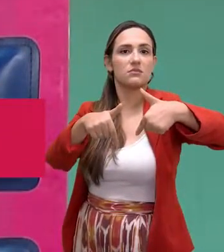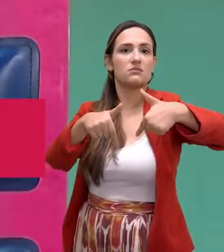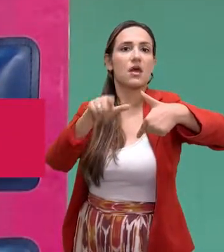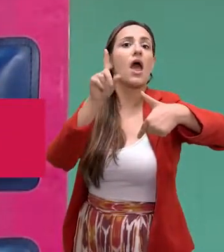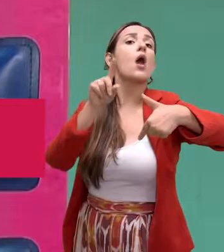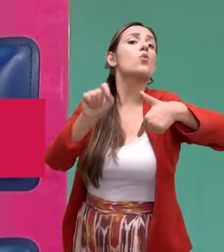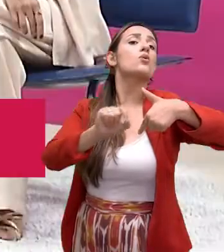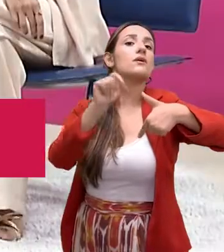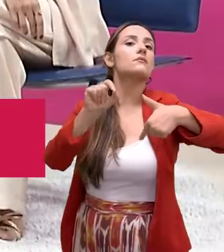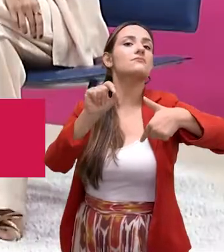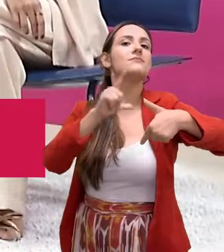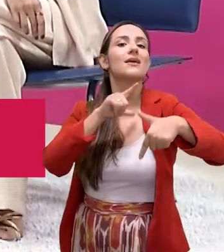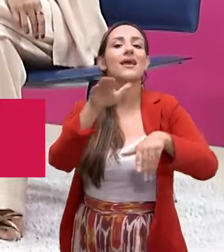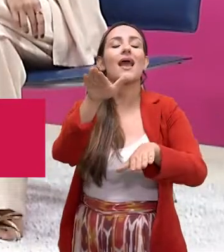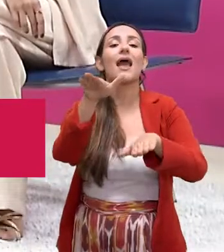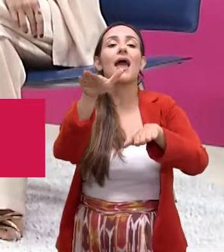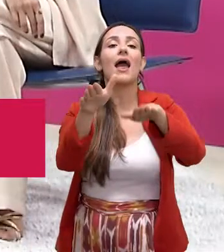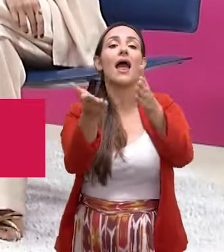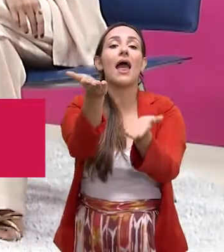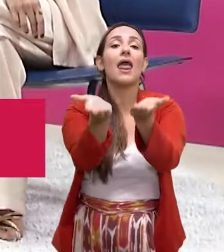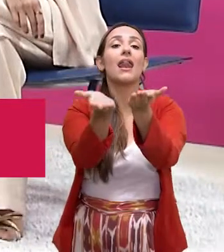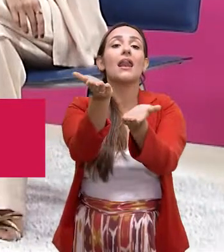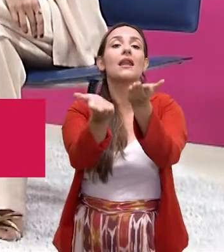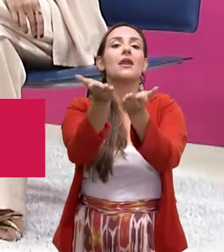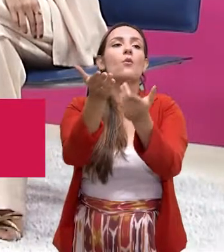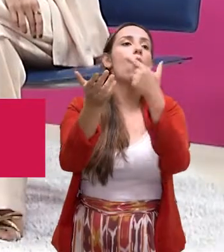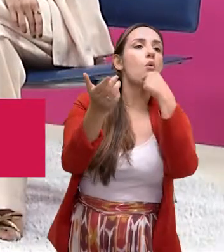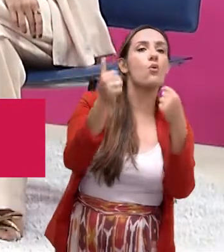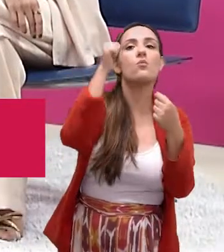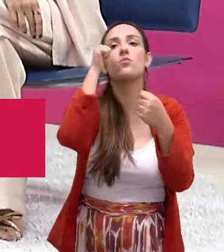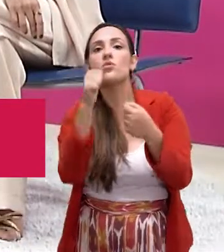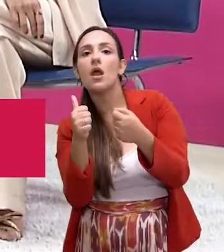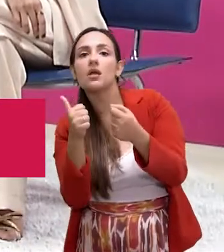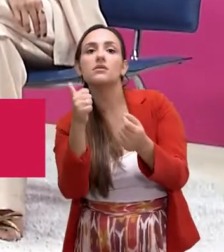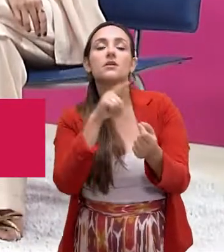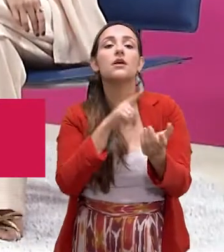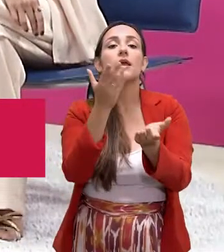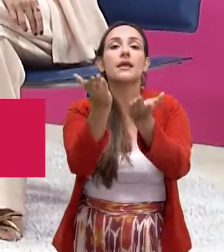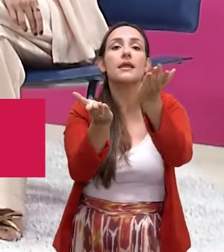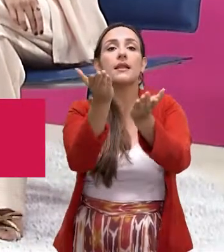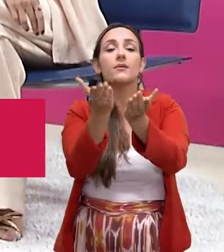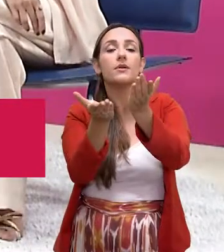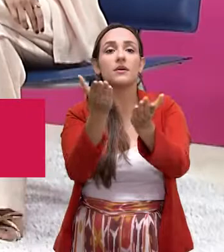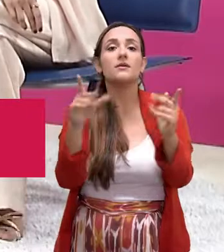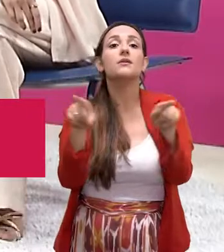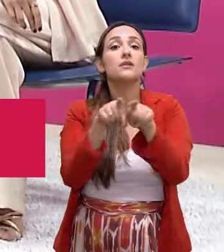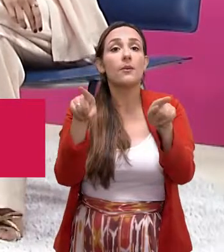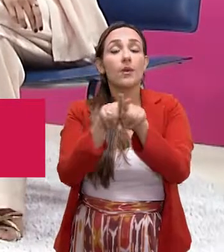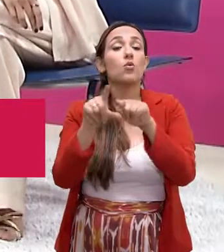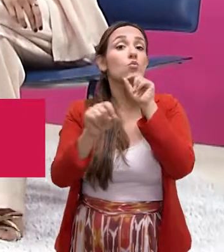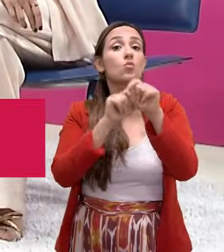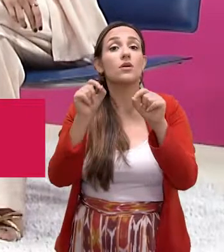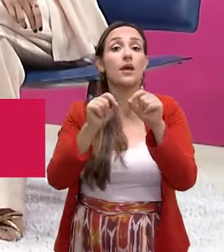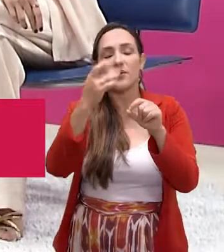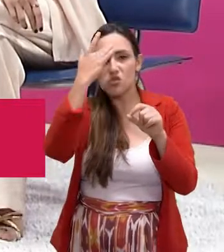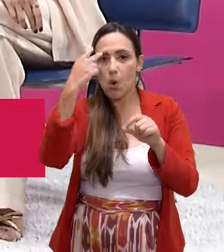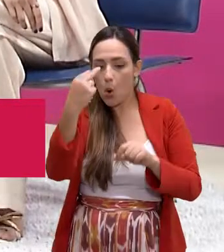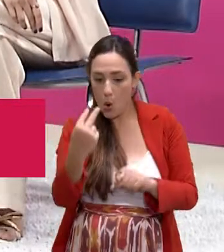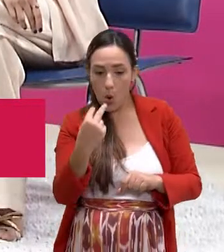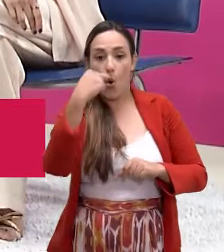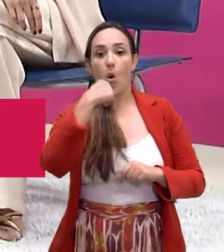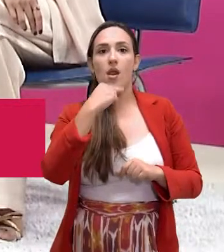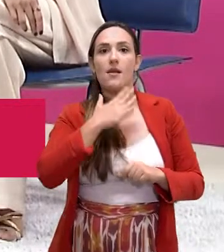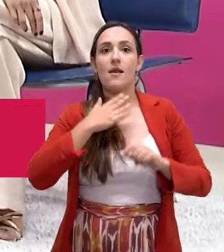haja esse equilíbrio, né, na participação em espaços de liderança, associados a